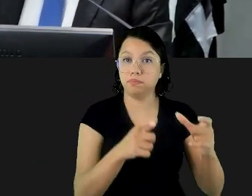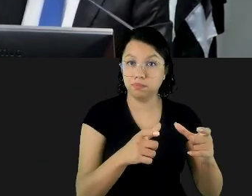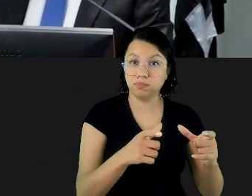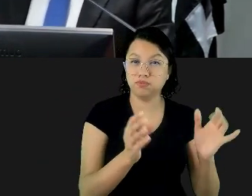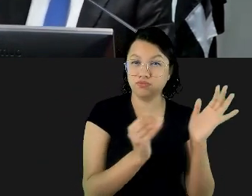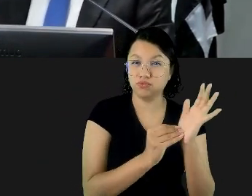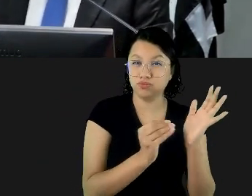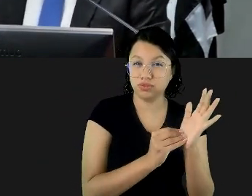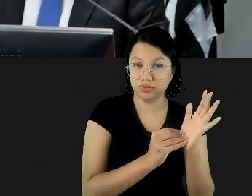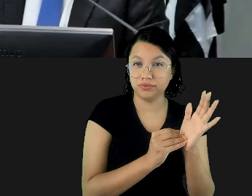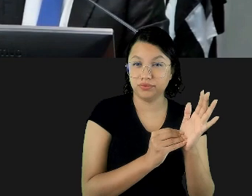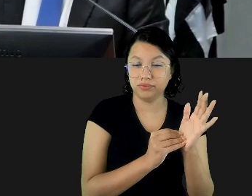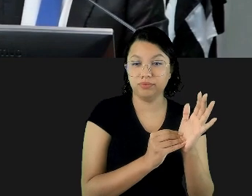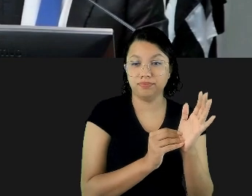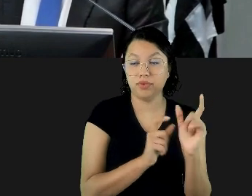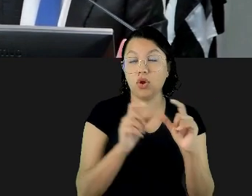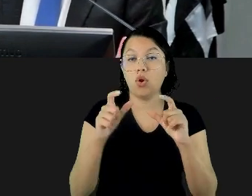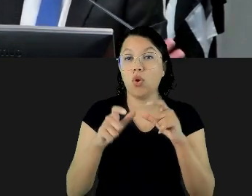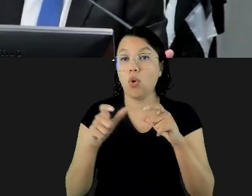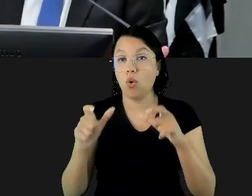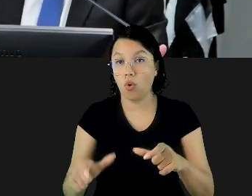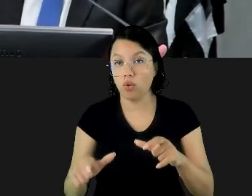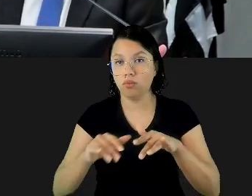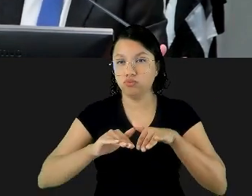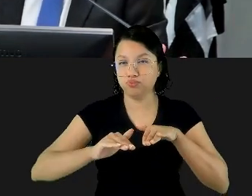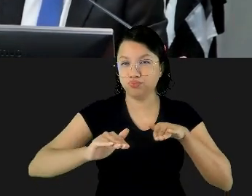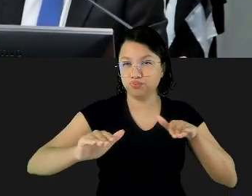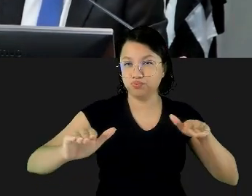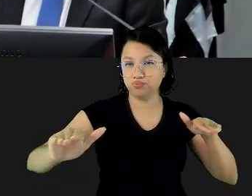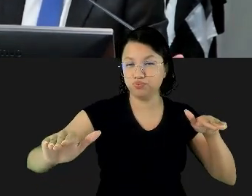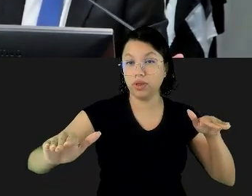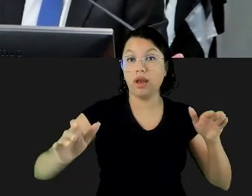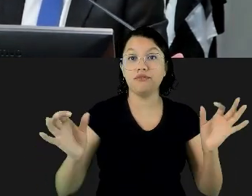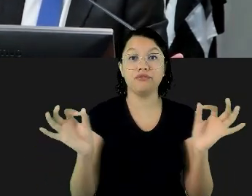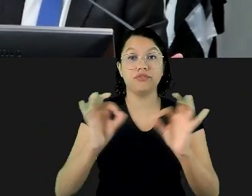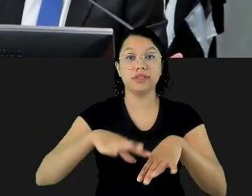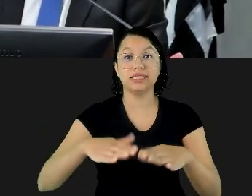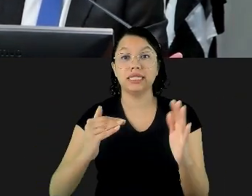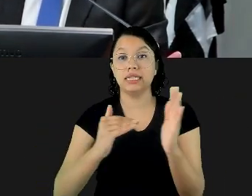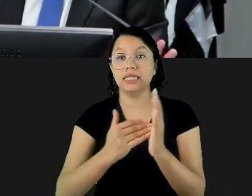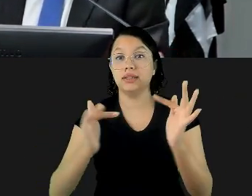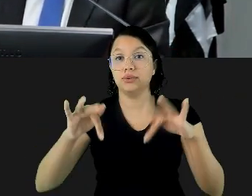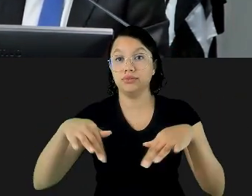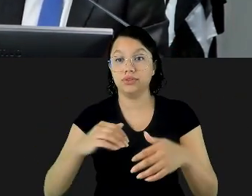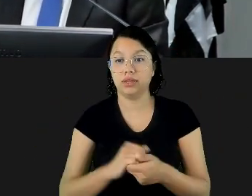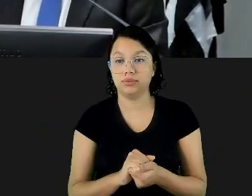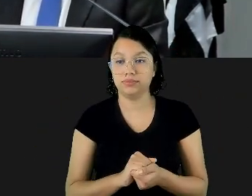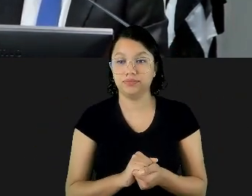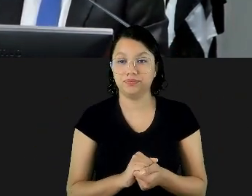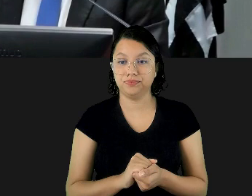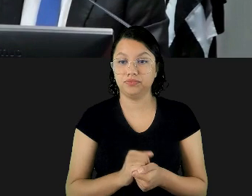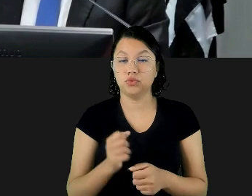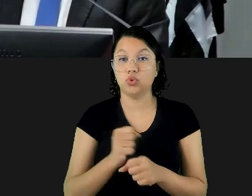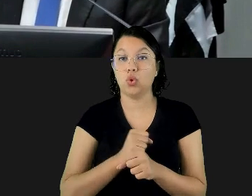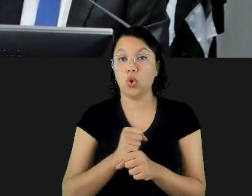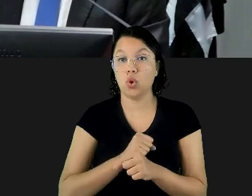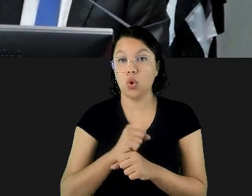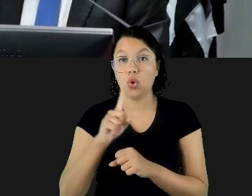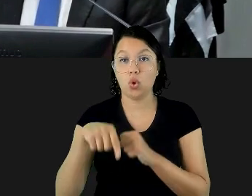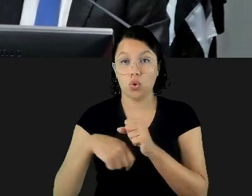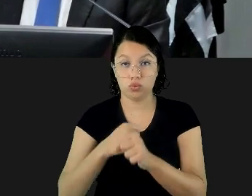o traçado vai ser concluída até o final do ano que vem.